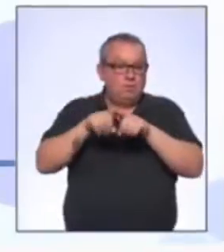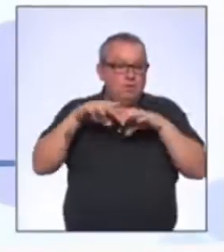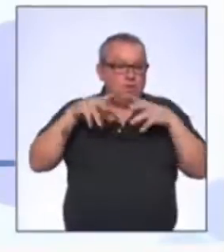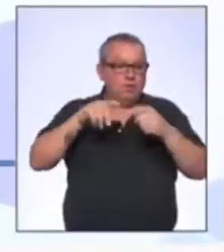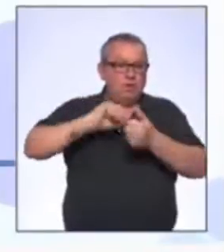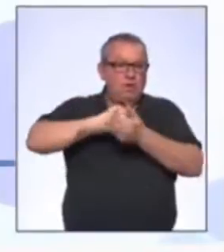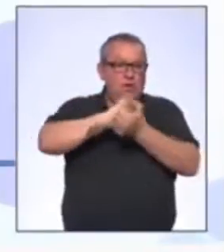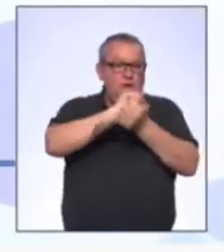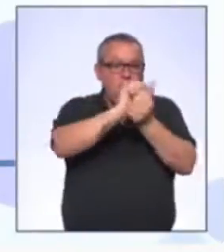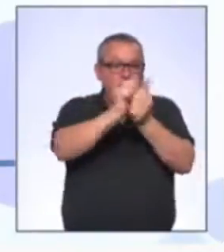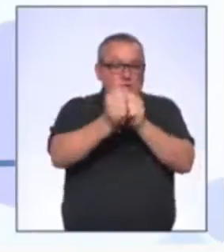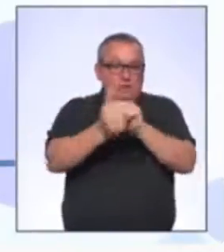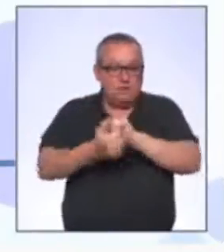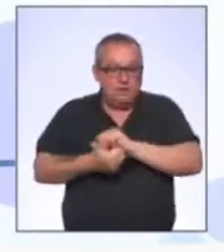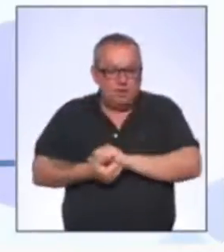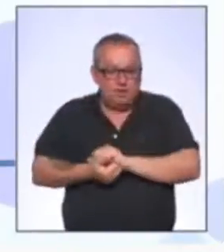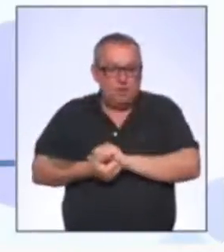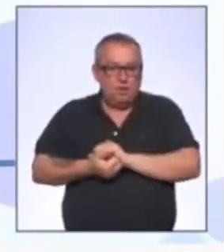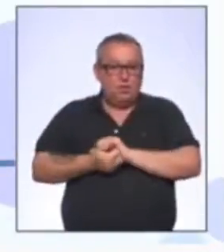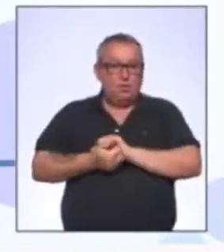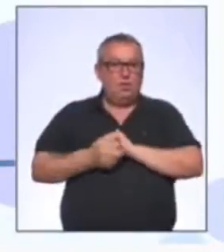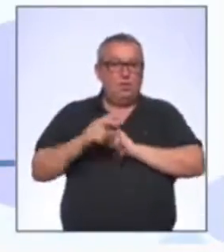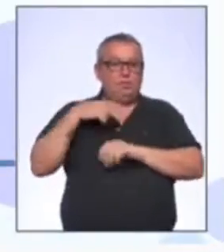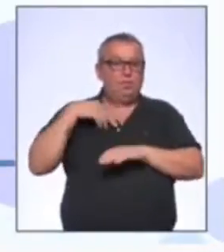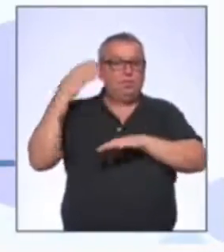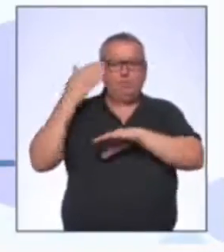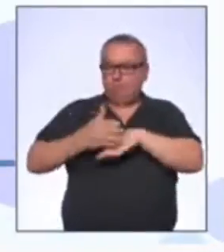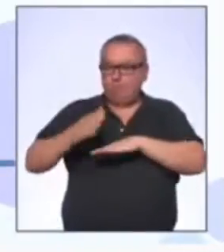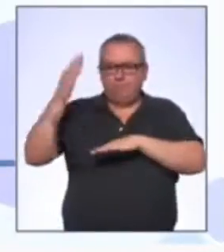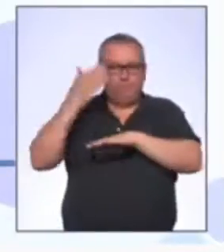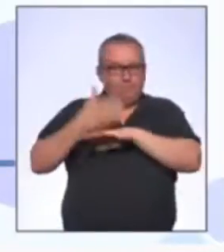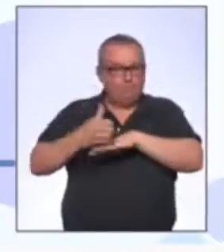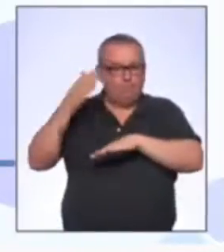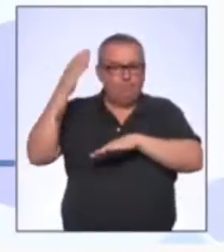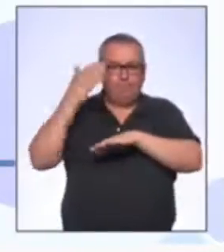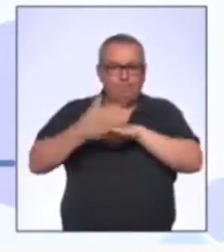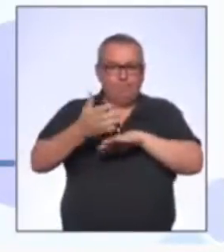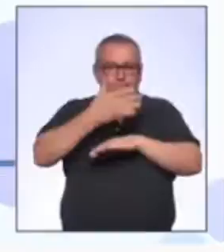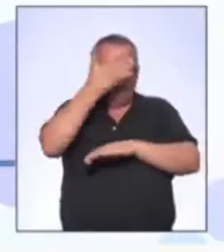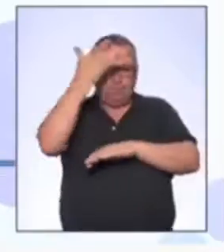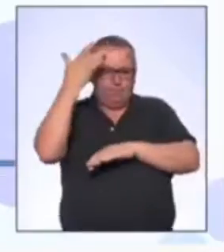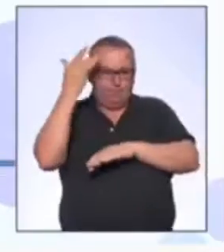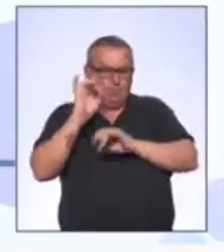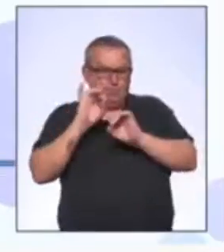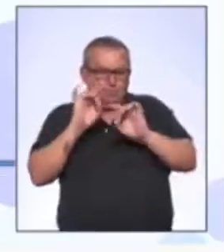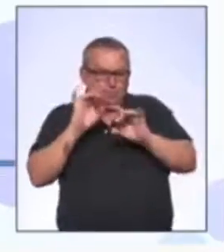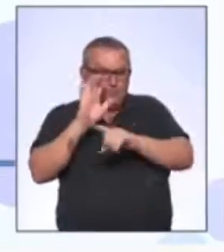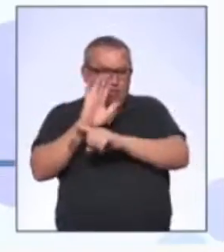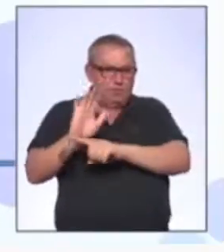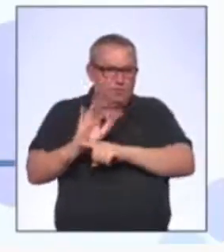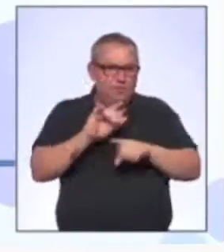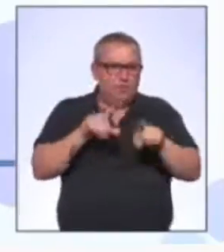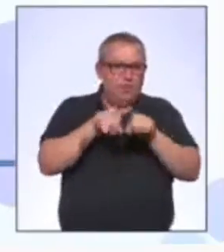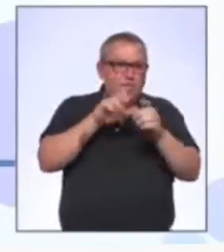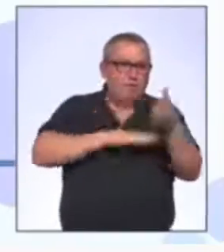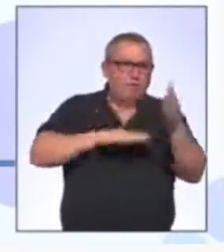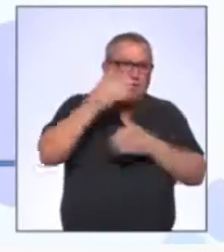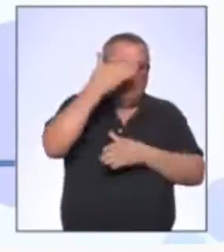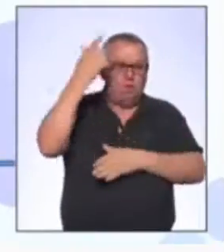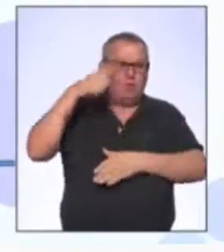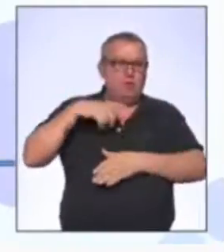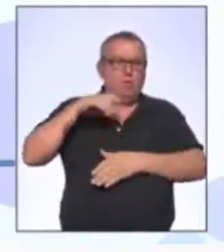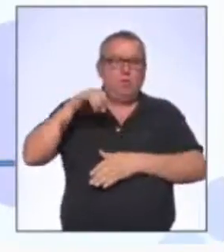gente adaptação e aí vai vai vai sendo treinado os especialistas vão colaborando e todas as essas pessoas têm